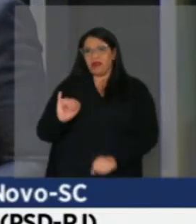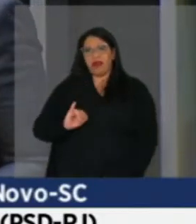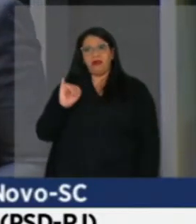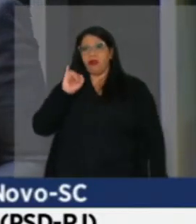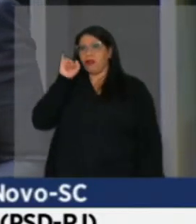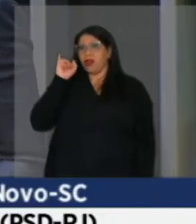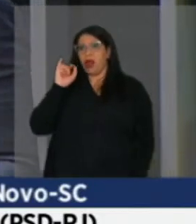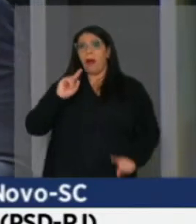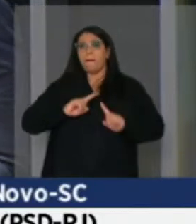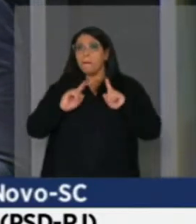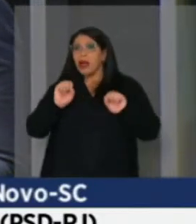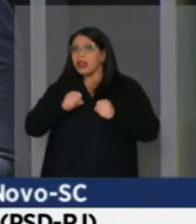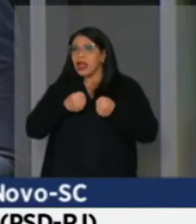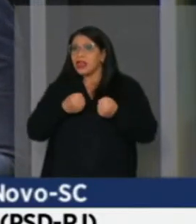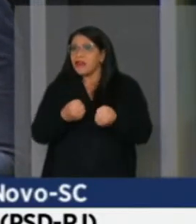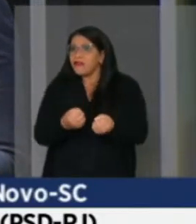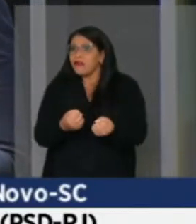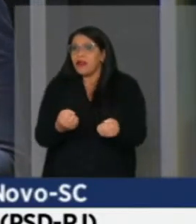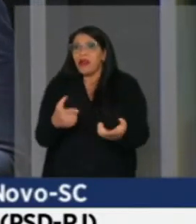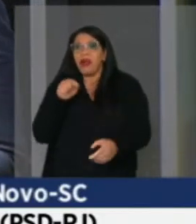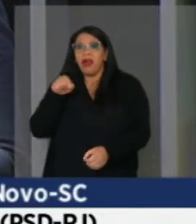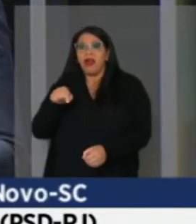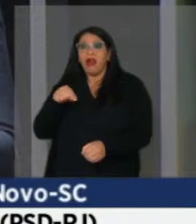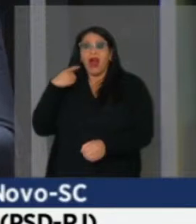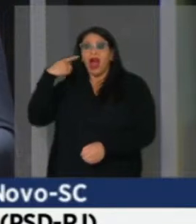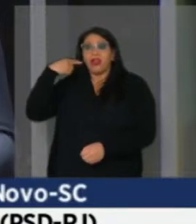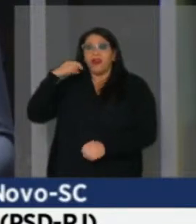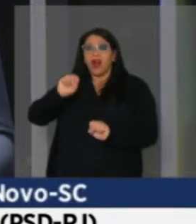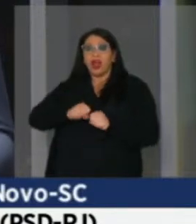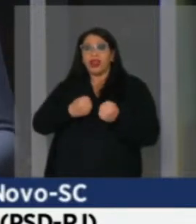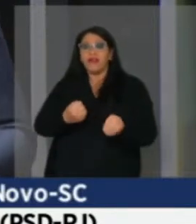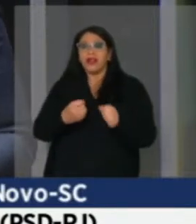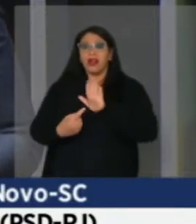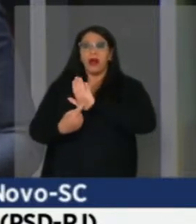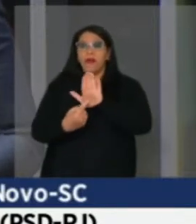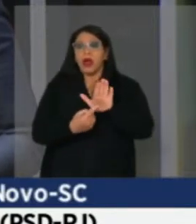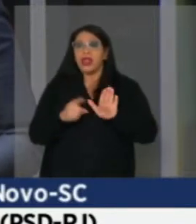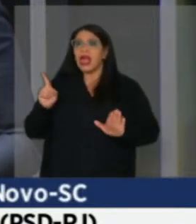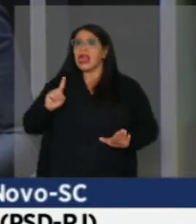defesa e não o relator da...